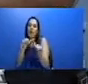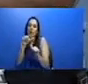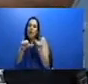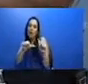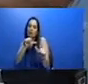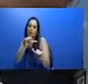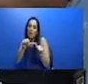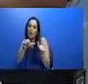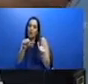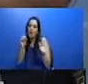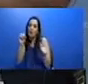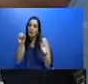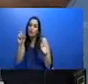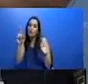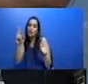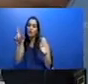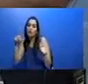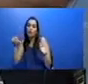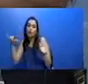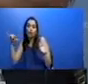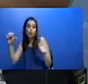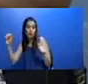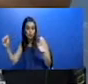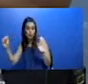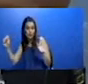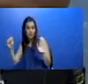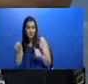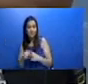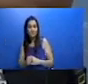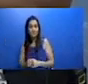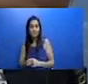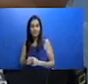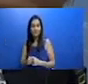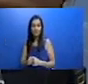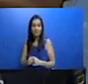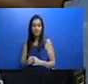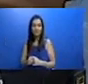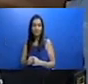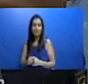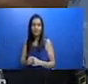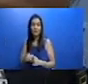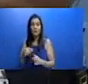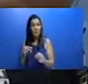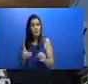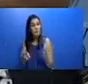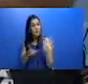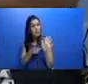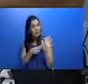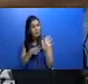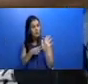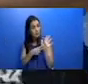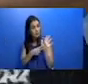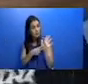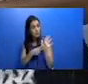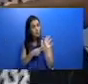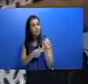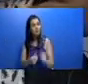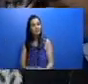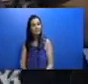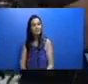dar quantas dúzias? Será que vai dar completo ou será que vai dar dúzias mais meia? Então, fiquem atentos, tá